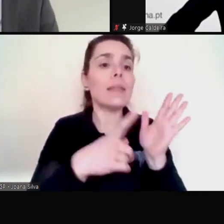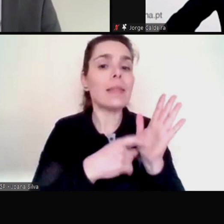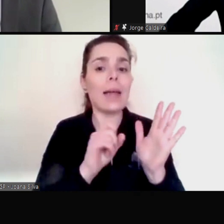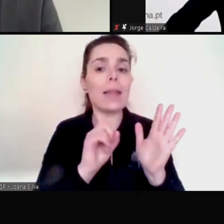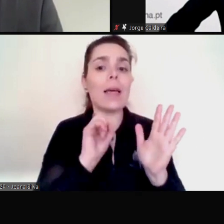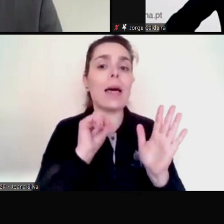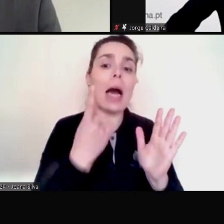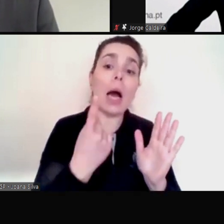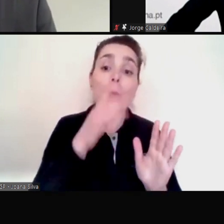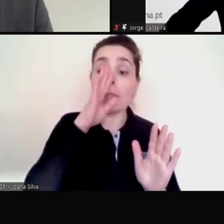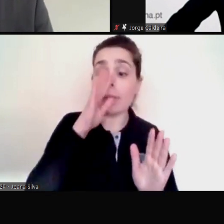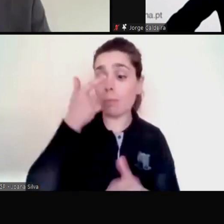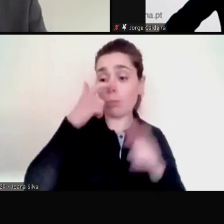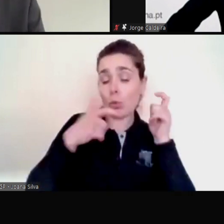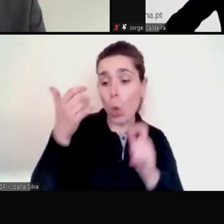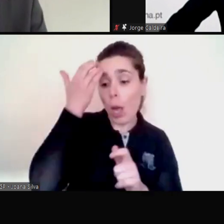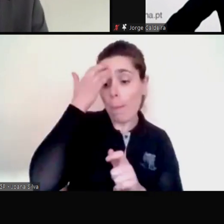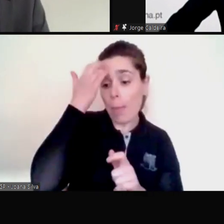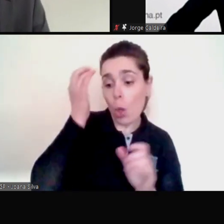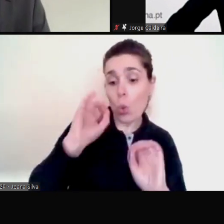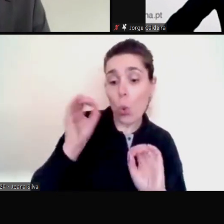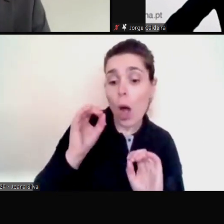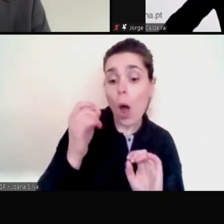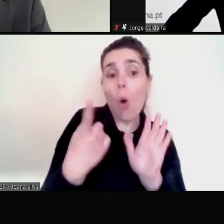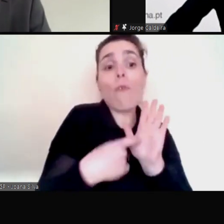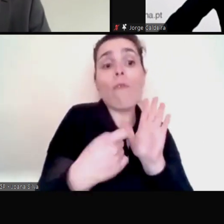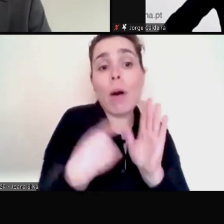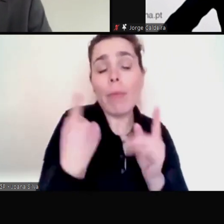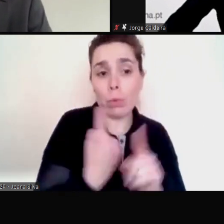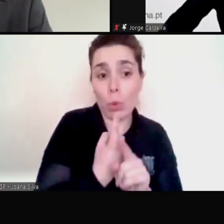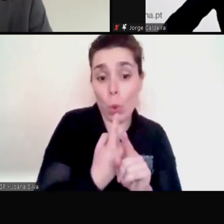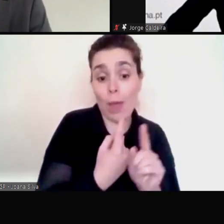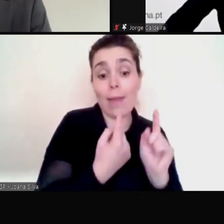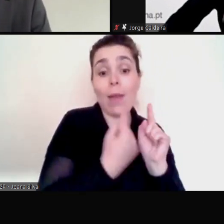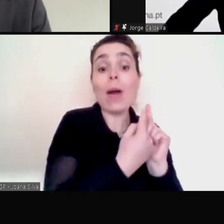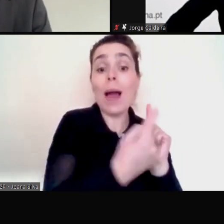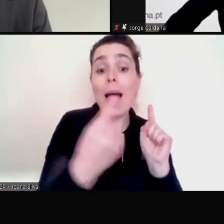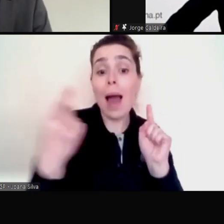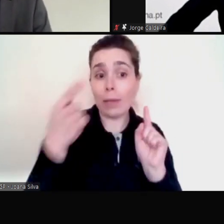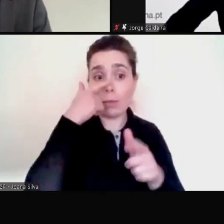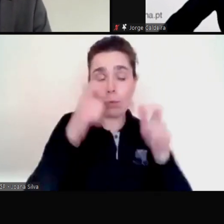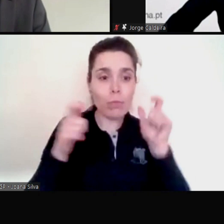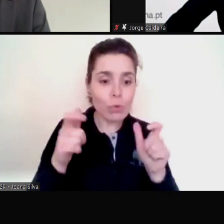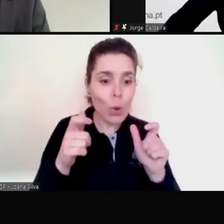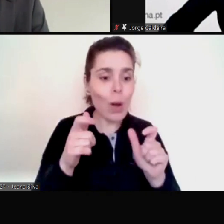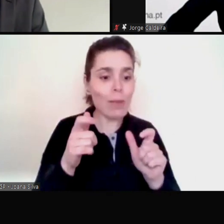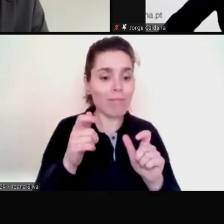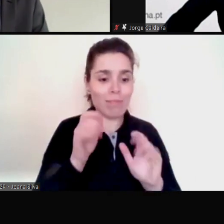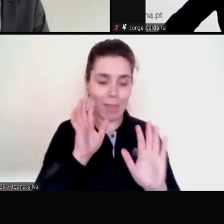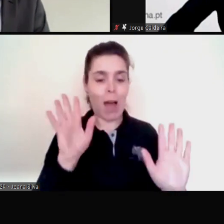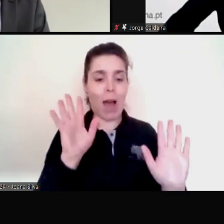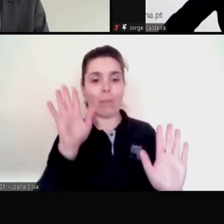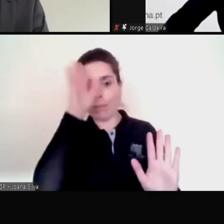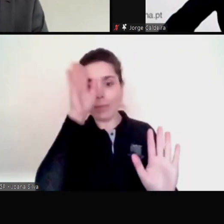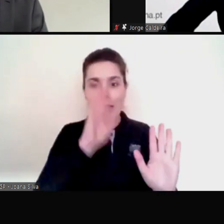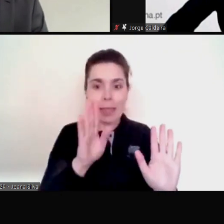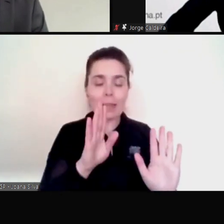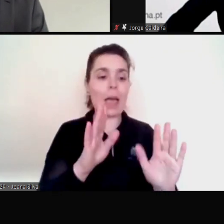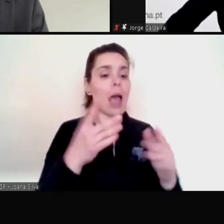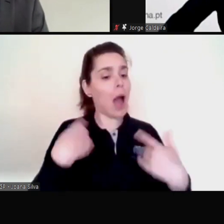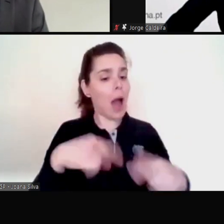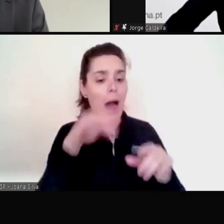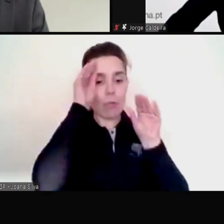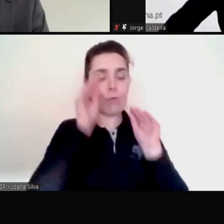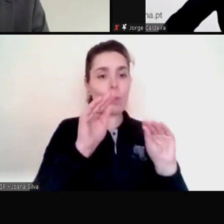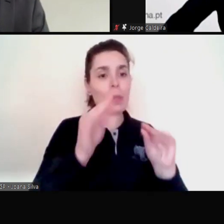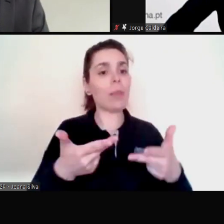ou em competências específicos. Portanto, em que cada um encontra em cada curso uma resposta rápida, imediata e disponível quando eu